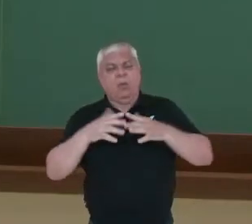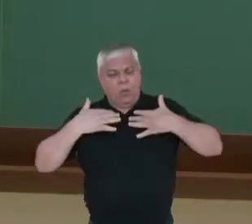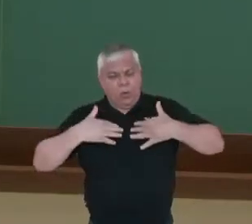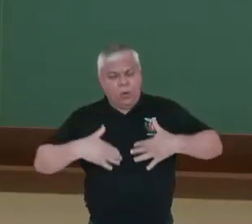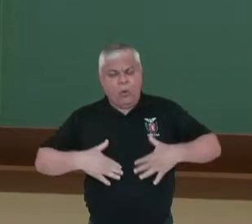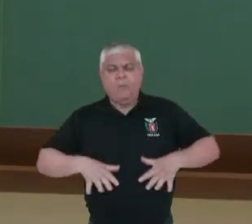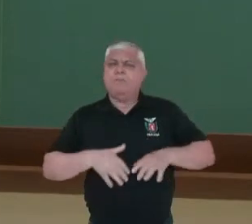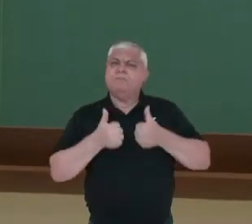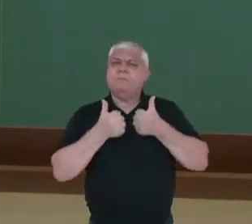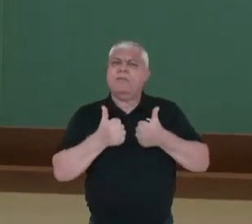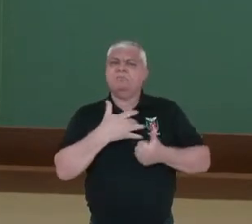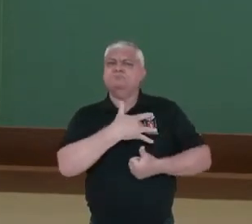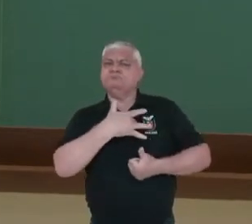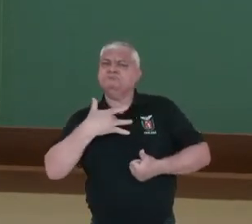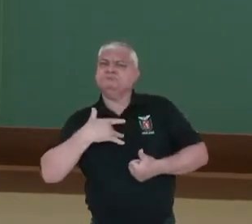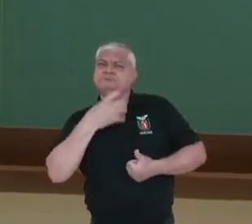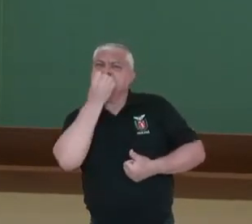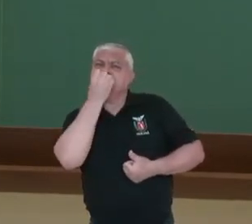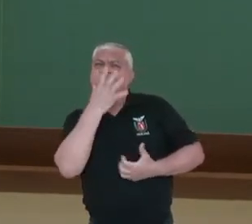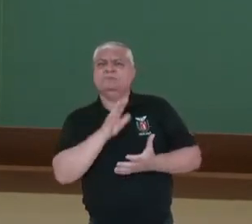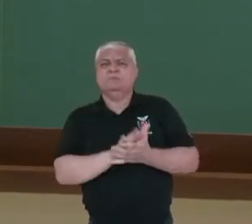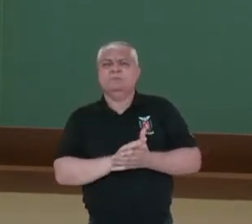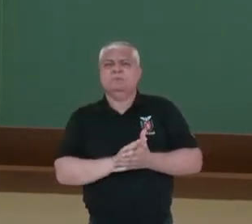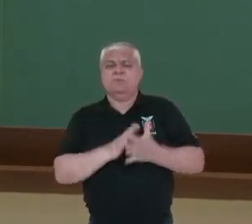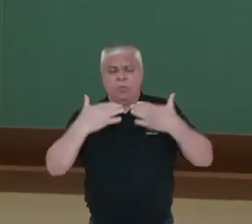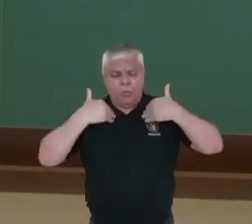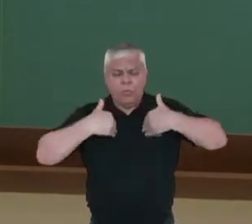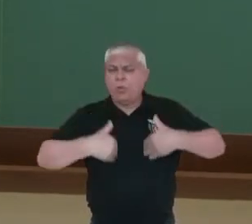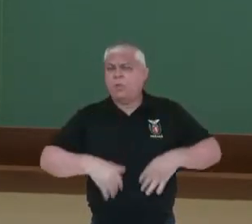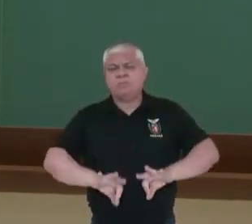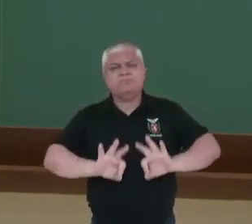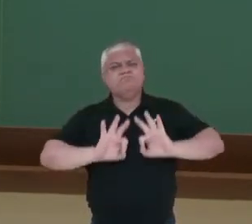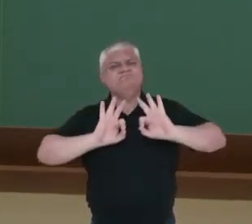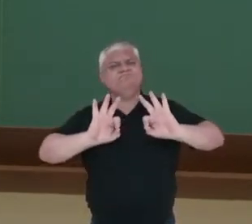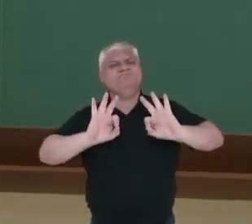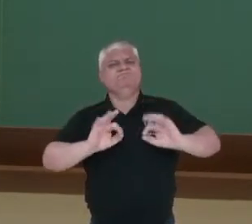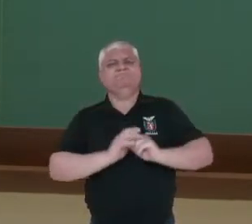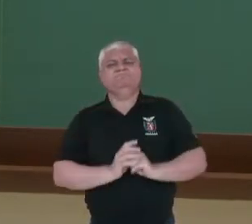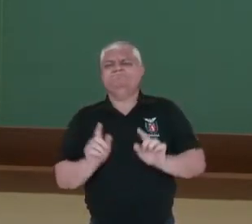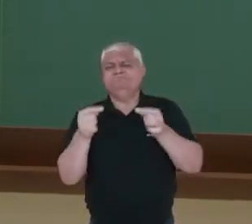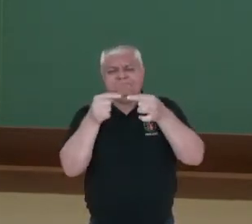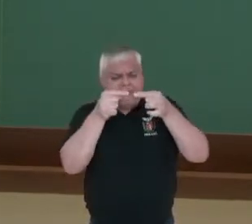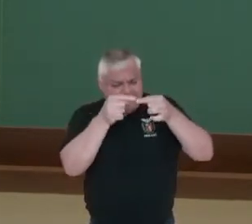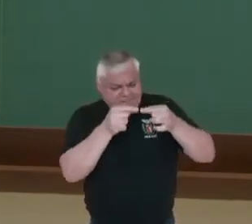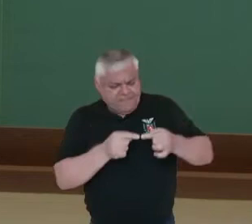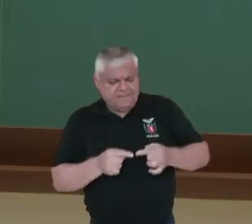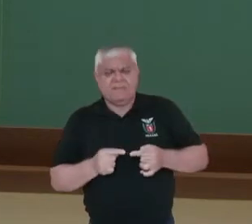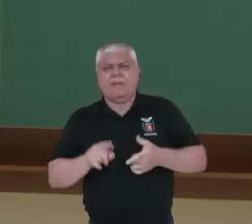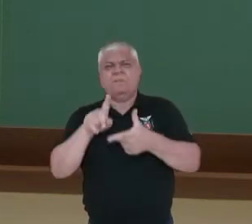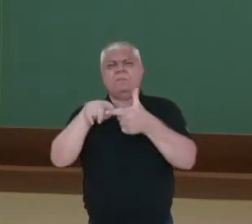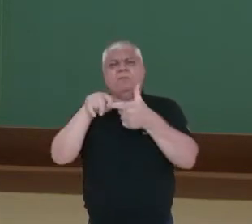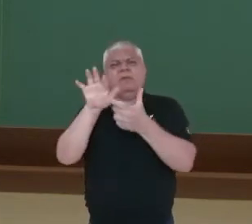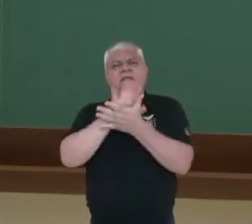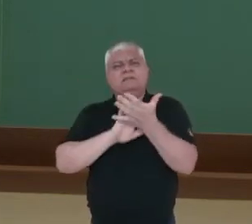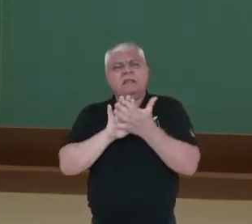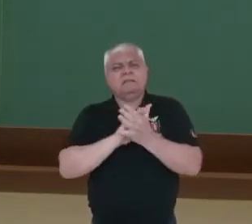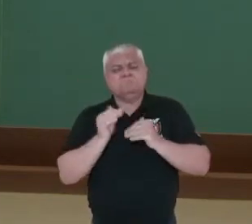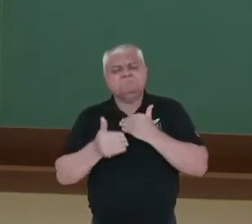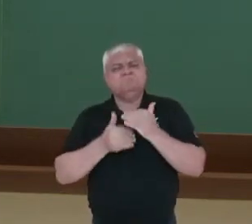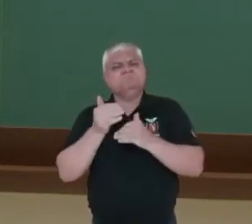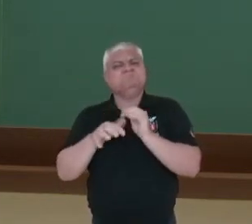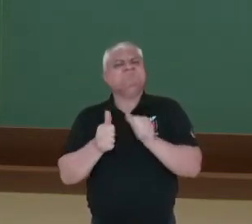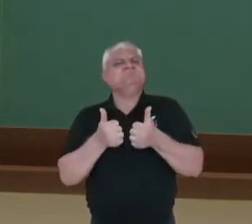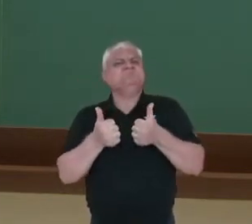das funções orgânicas que são as funções orgânicas funções o corpo né o corpo funcione bem para que tenha um bom desempenho